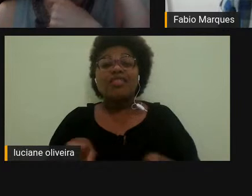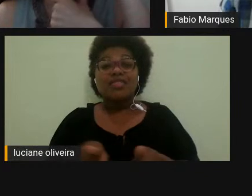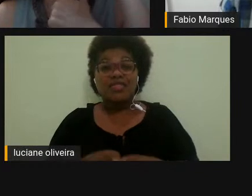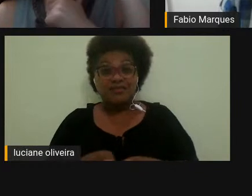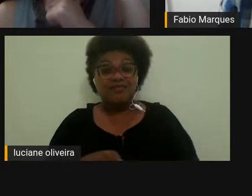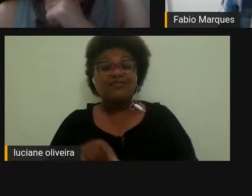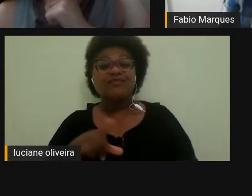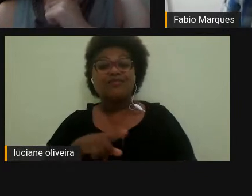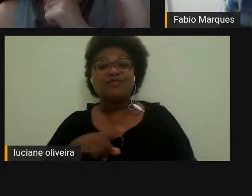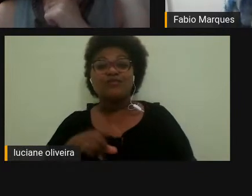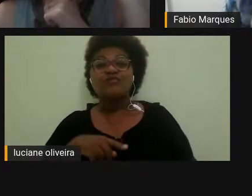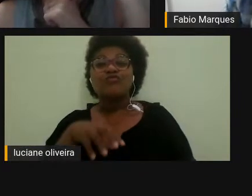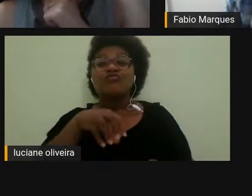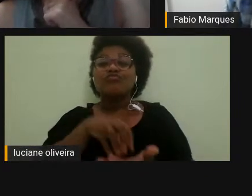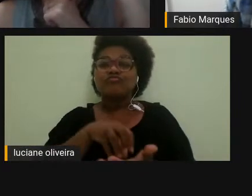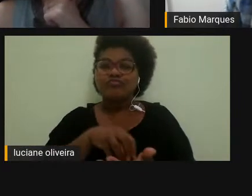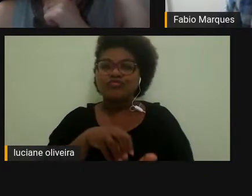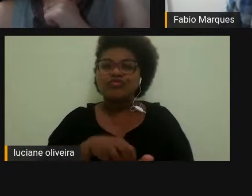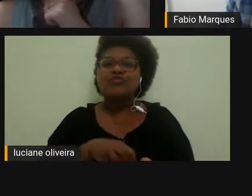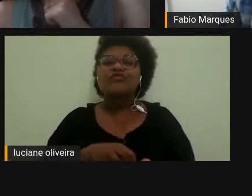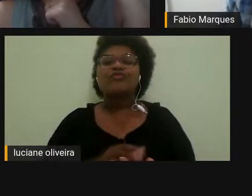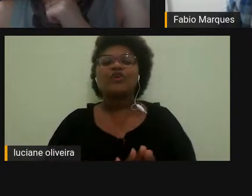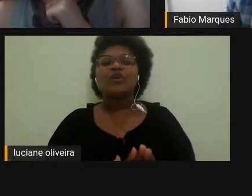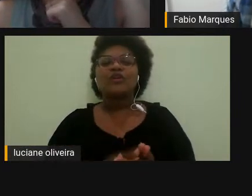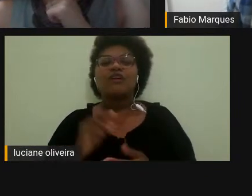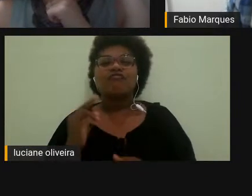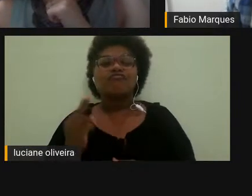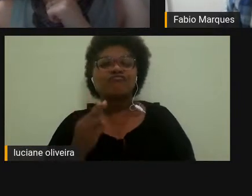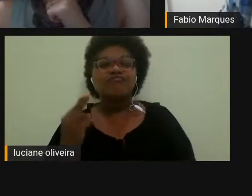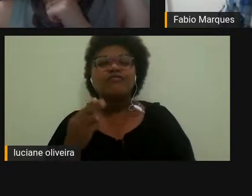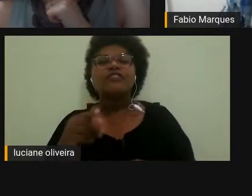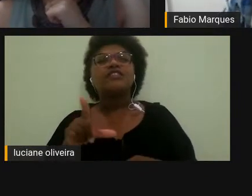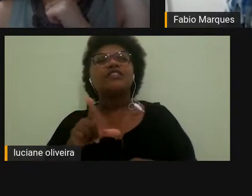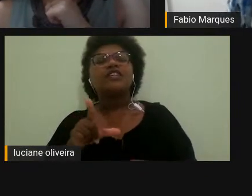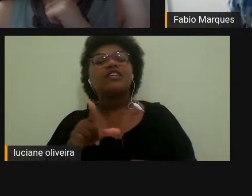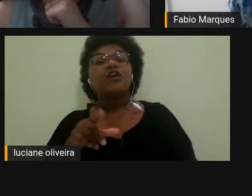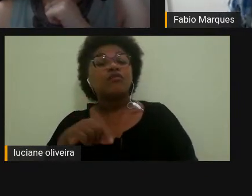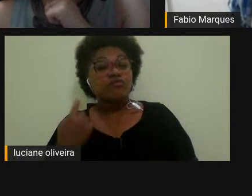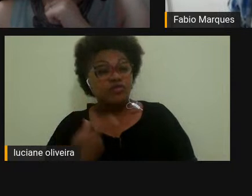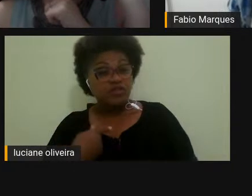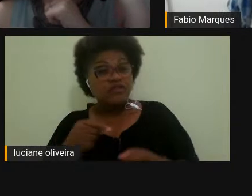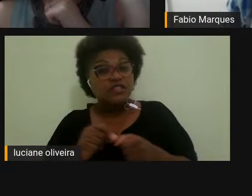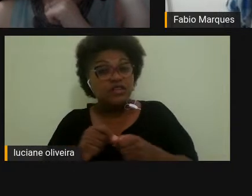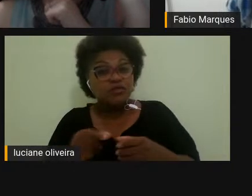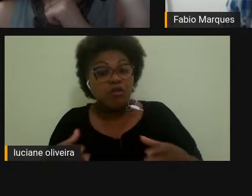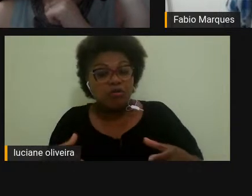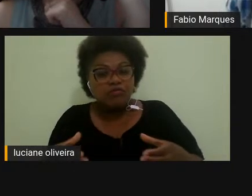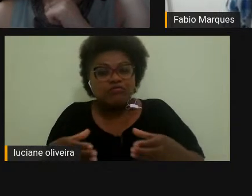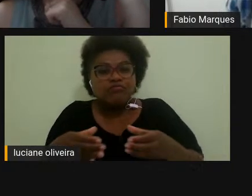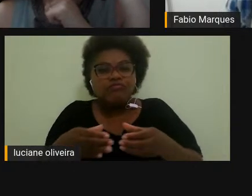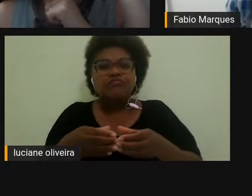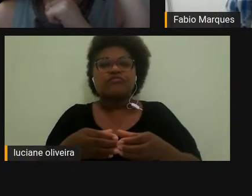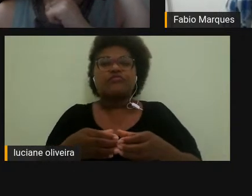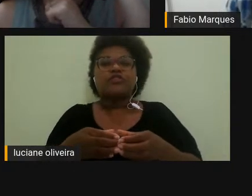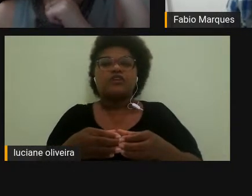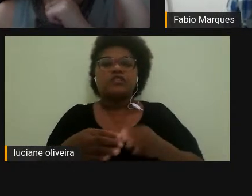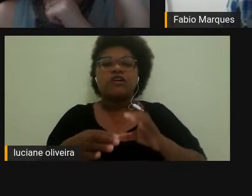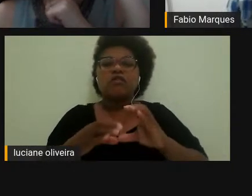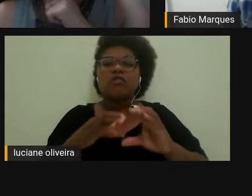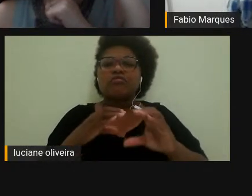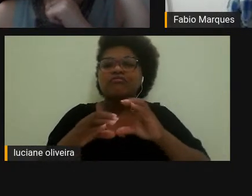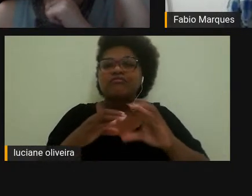a na universidade Sérgio que nós fizemos foi estreitar essa comunicação